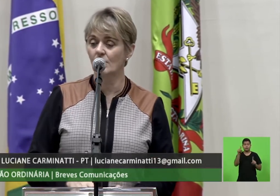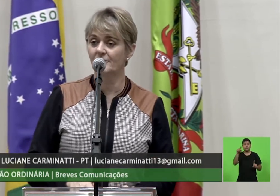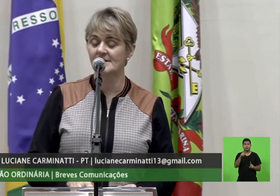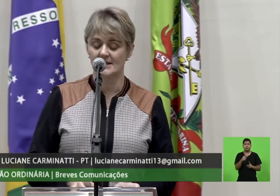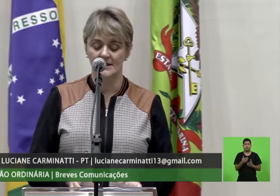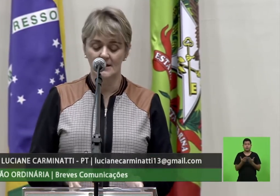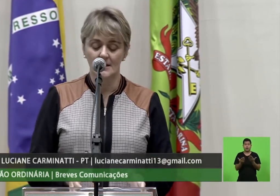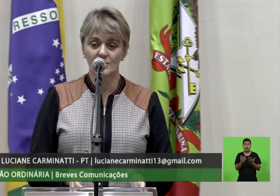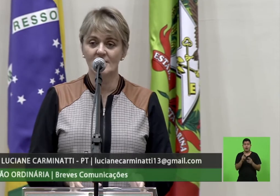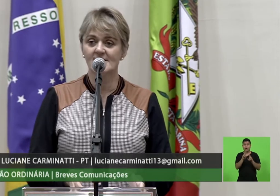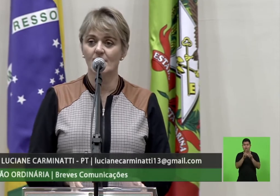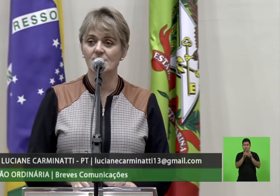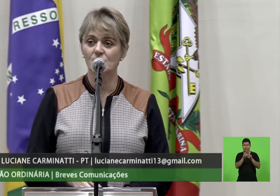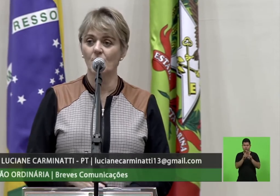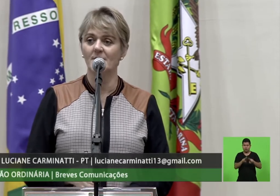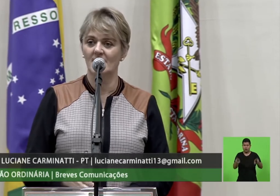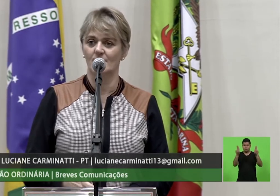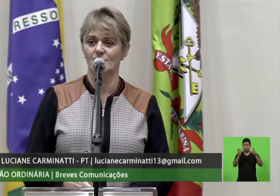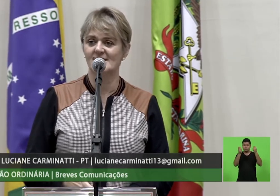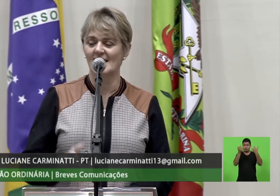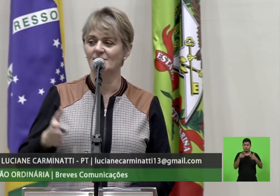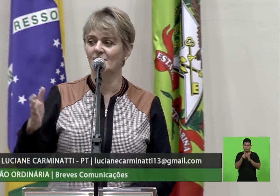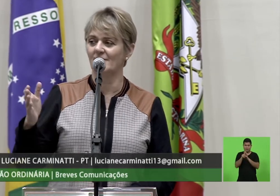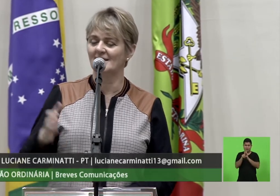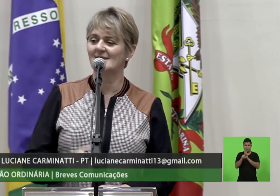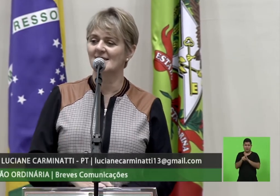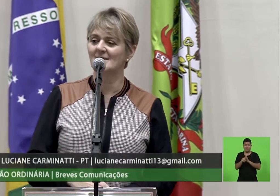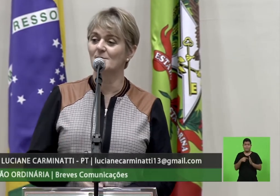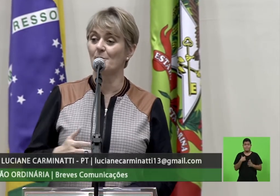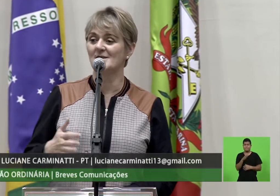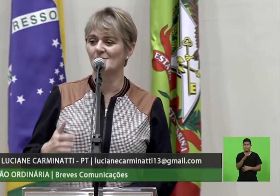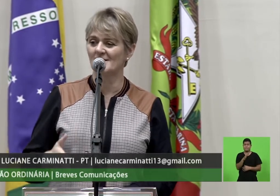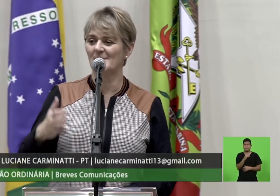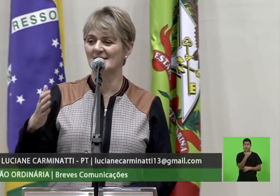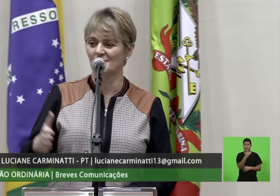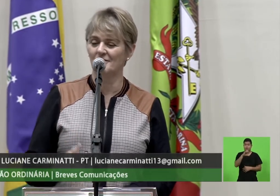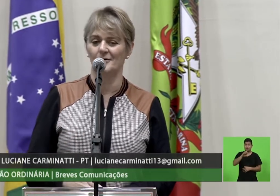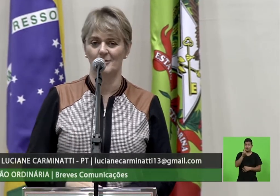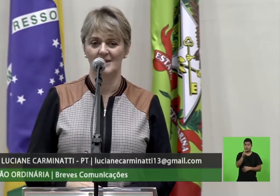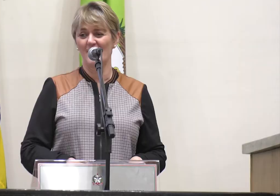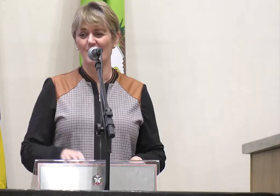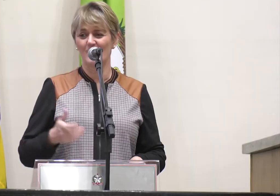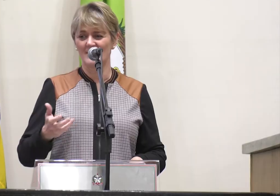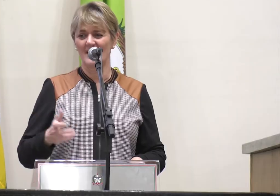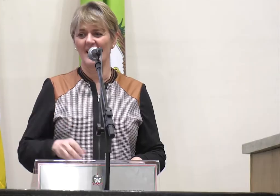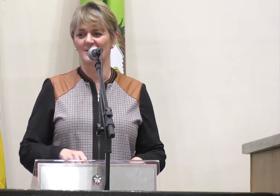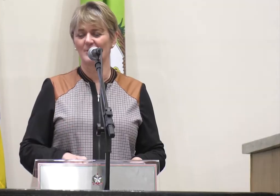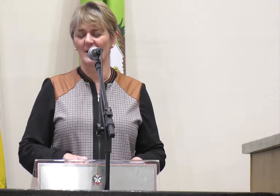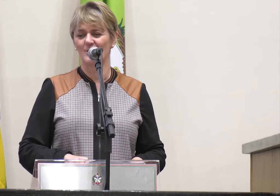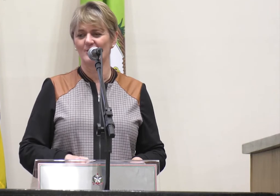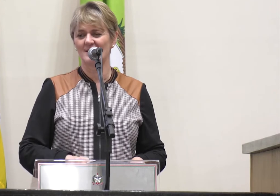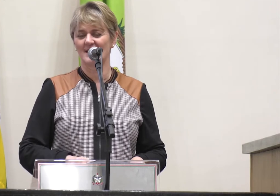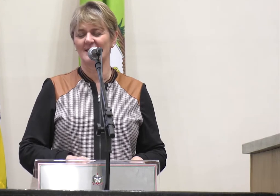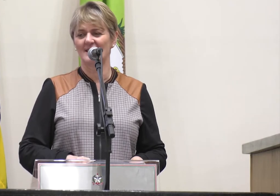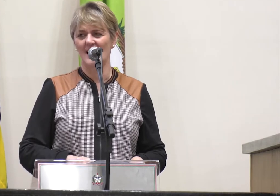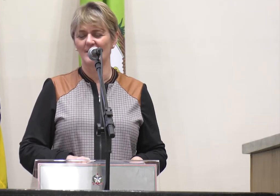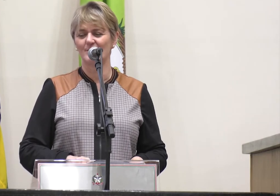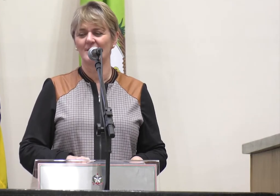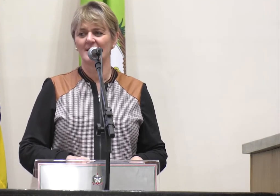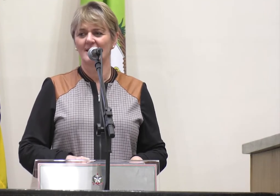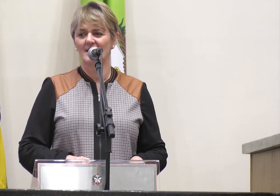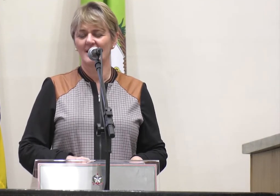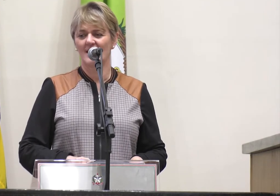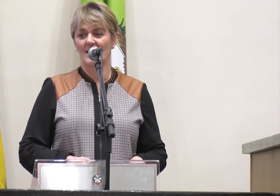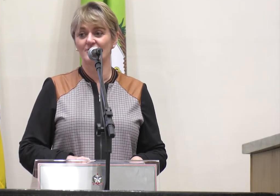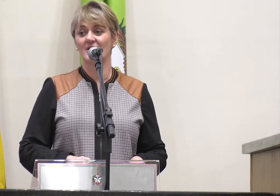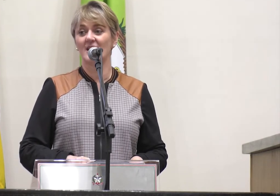da UFSC, nós temos, no mínimo, 196 mil pessoas passando fome. A deputada informou em plenário que